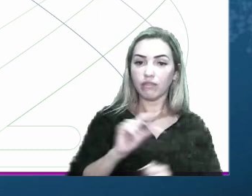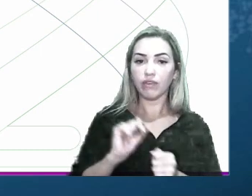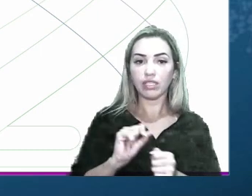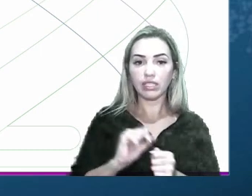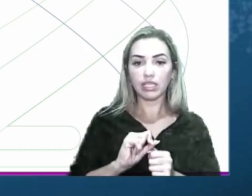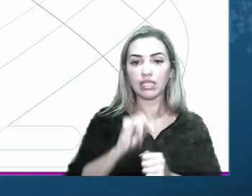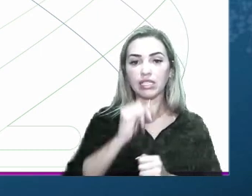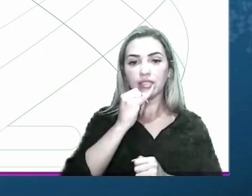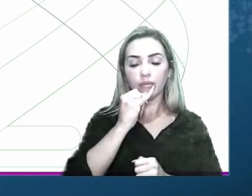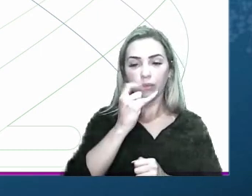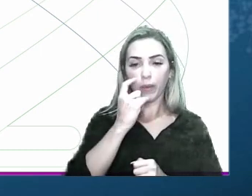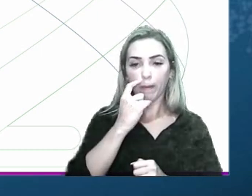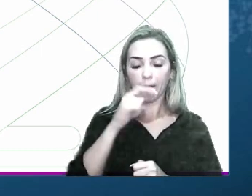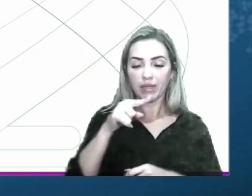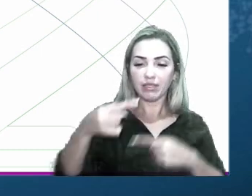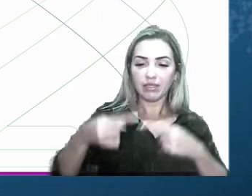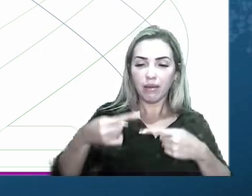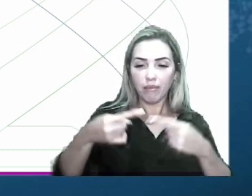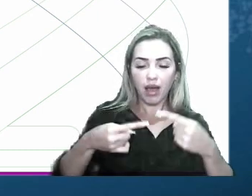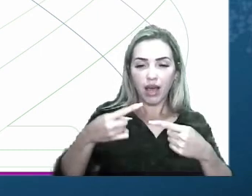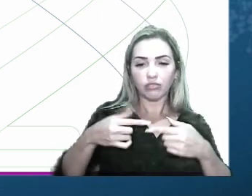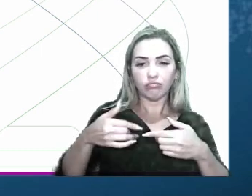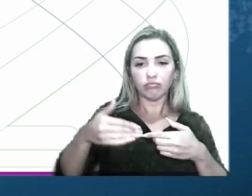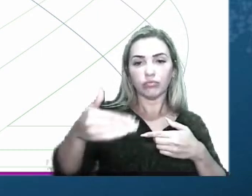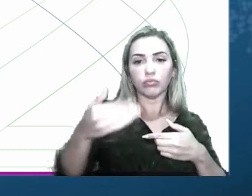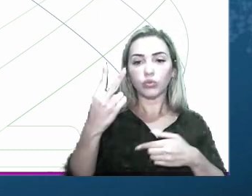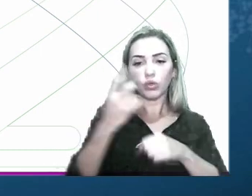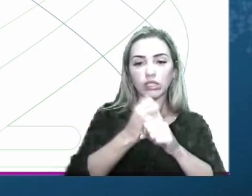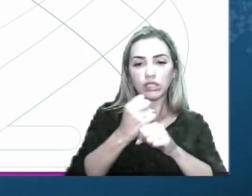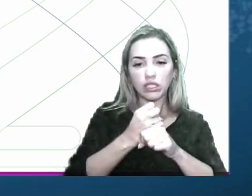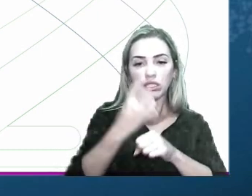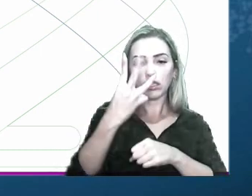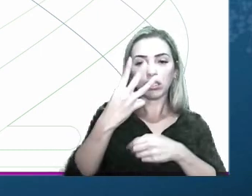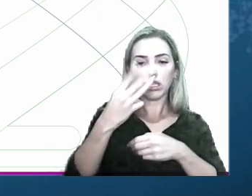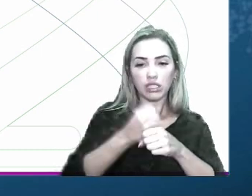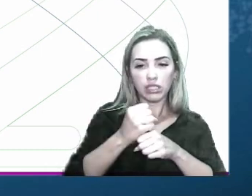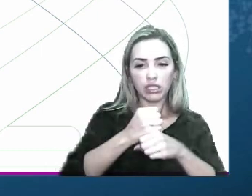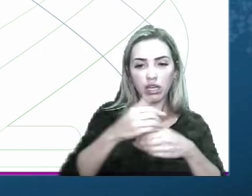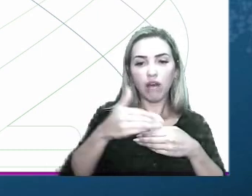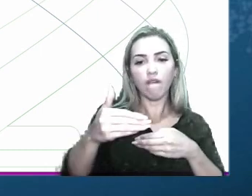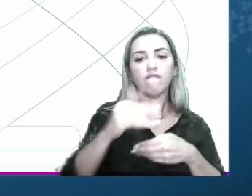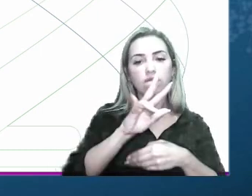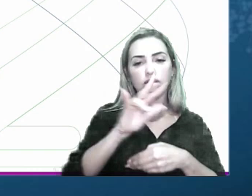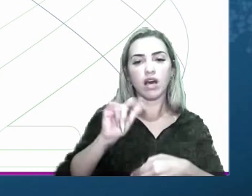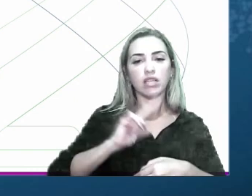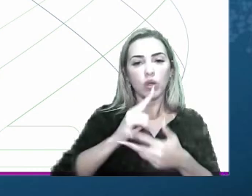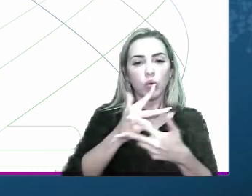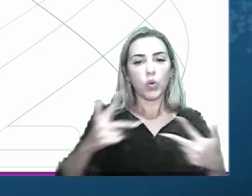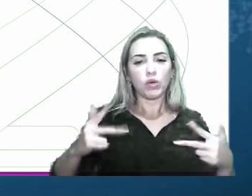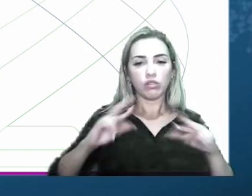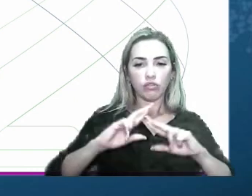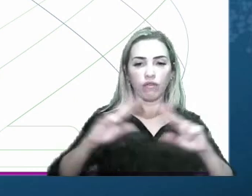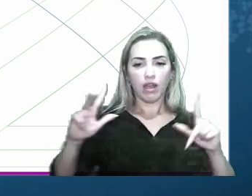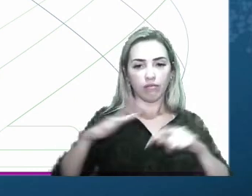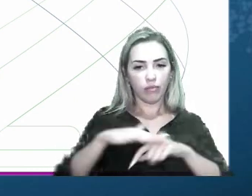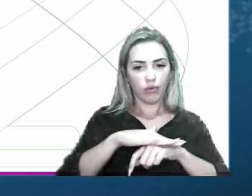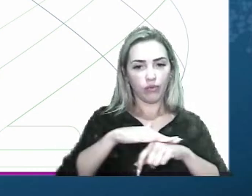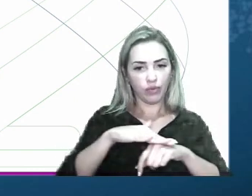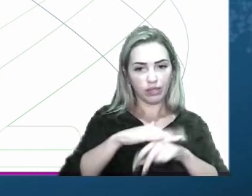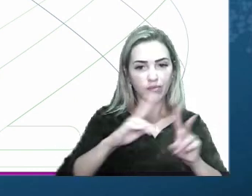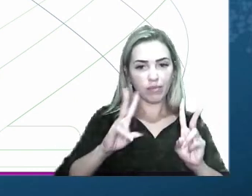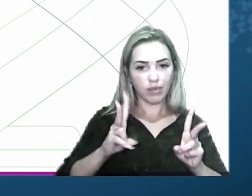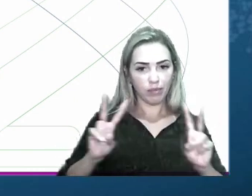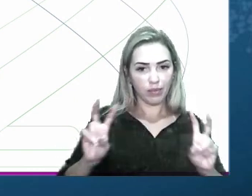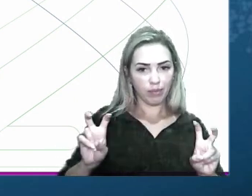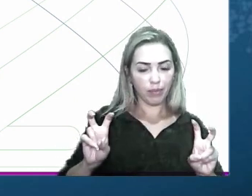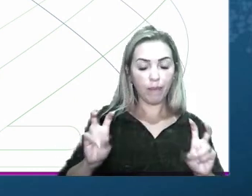tiver esse debate daqui a 2 ou 3 anos, e teremos certamente coisas diferentes para falar, mas eu basicamente